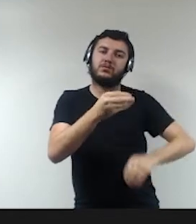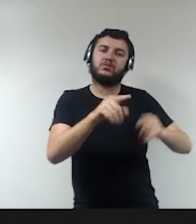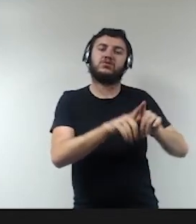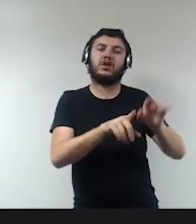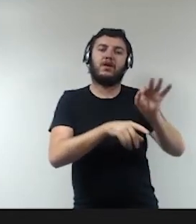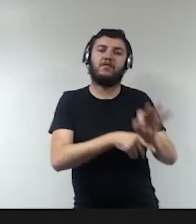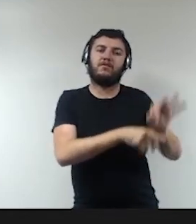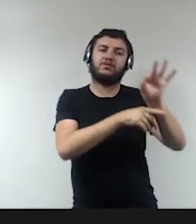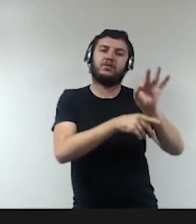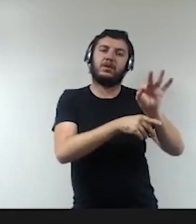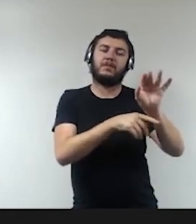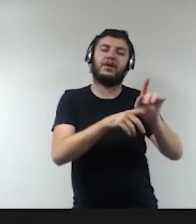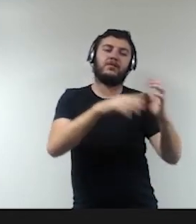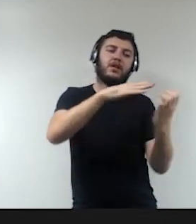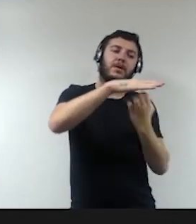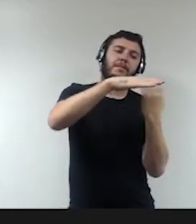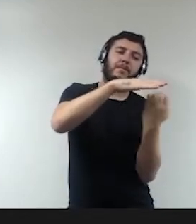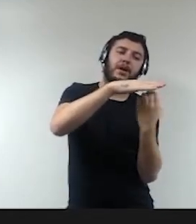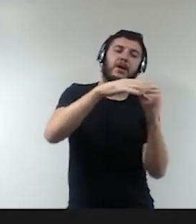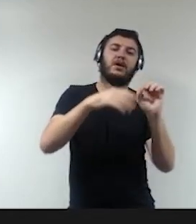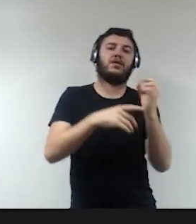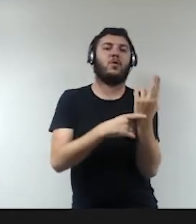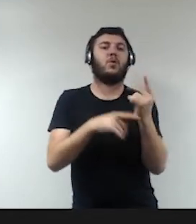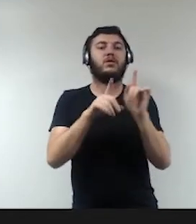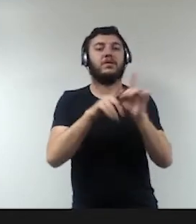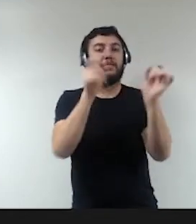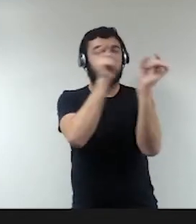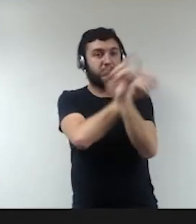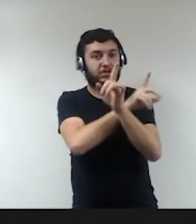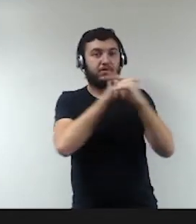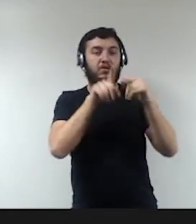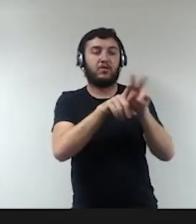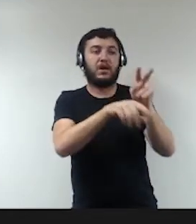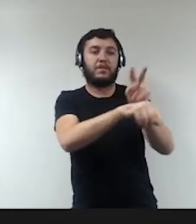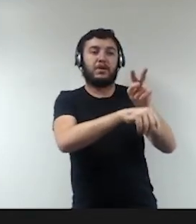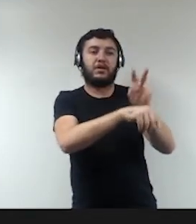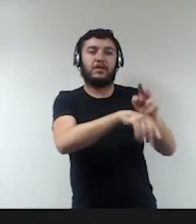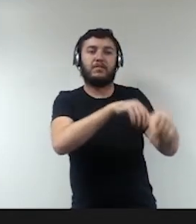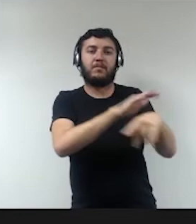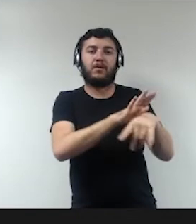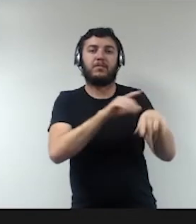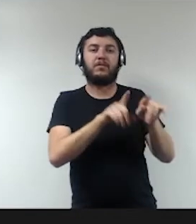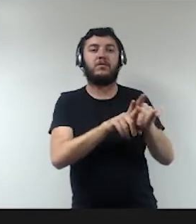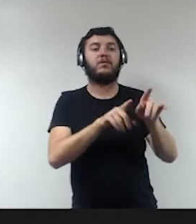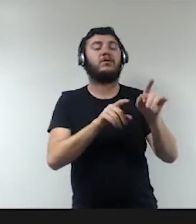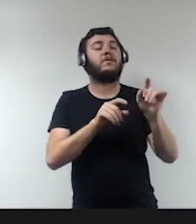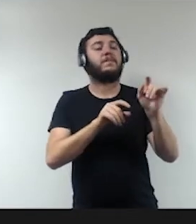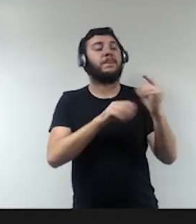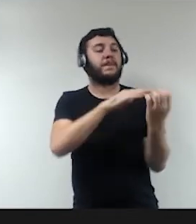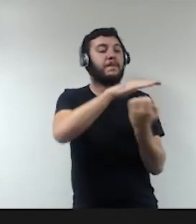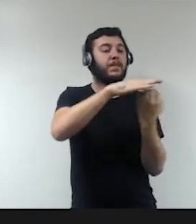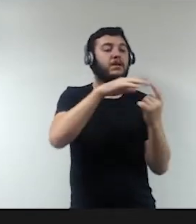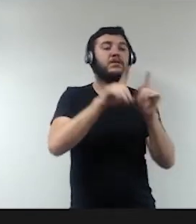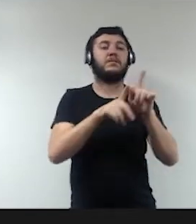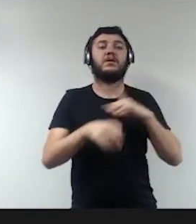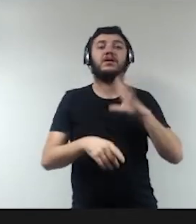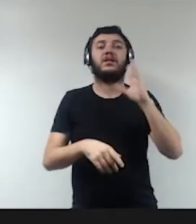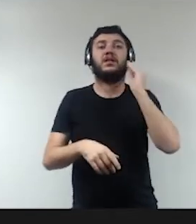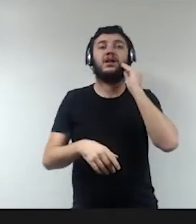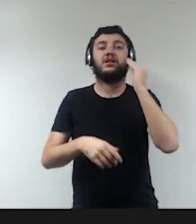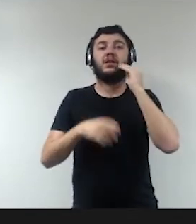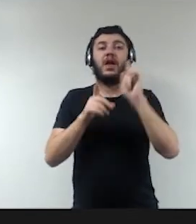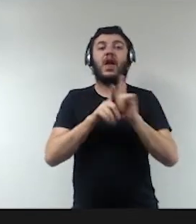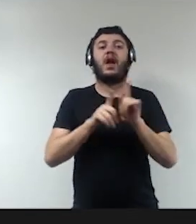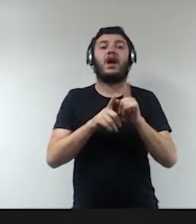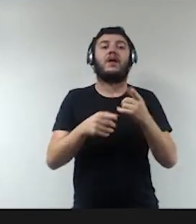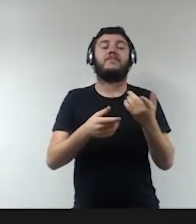o funcionamento da empresa, ou dificultar a preservação dela, para tentar já uma conversa no sentido